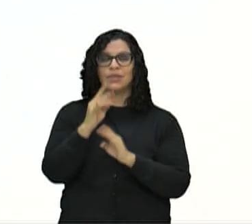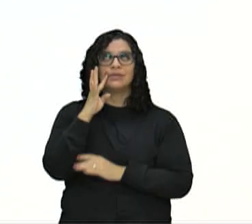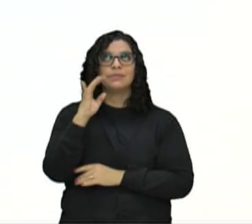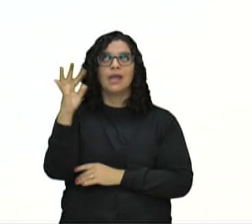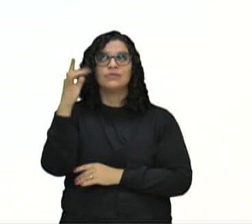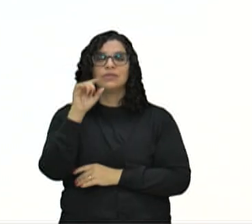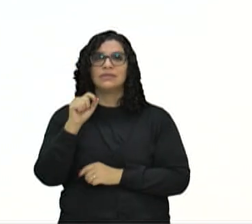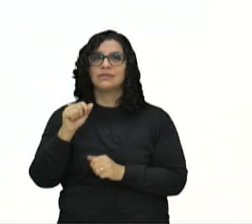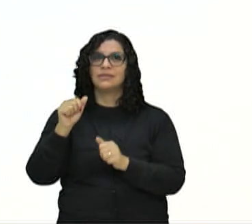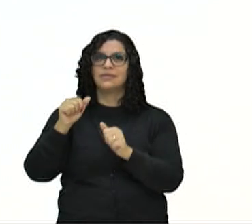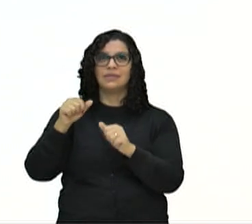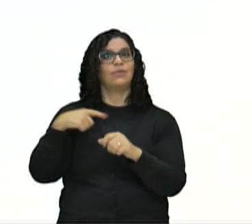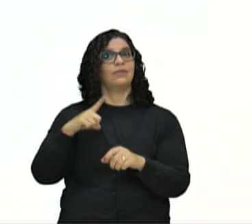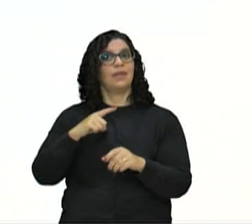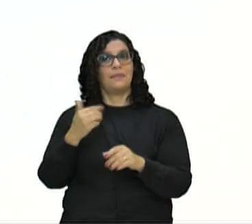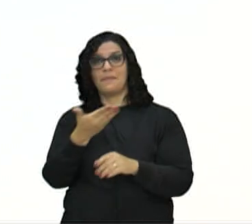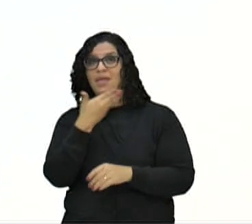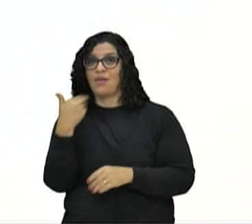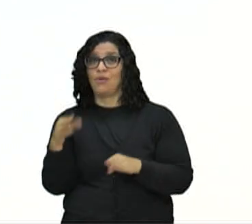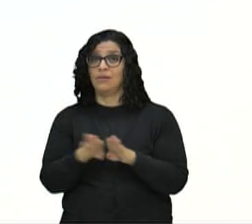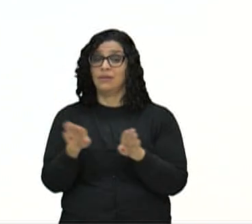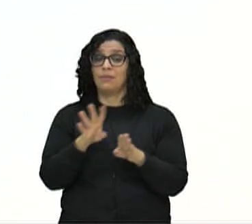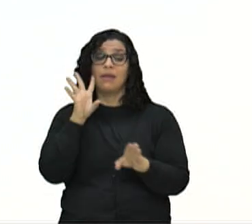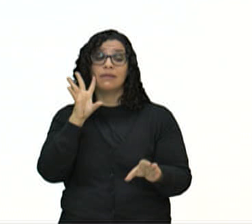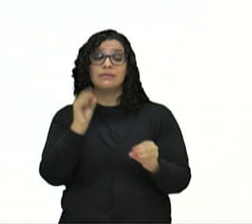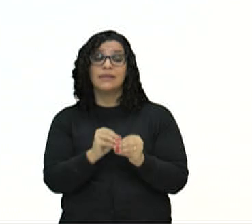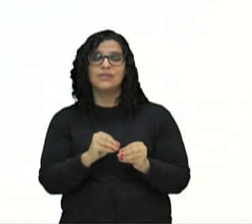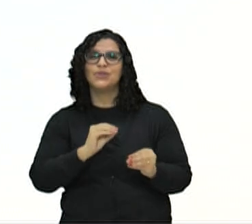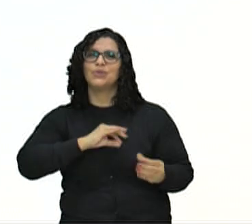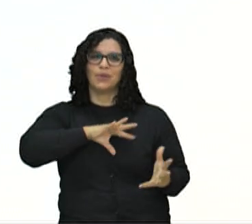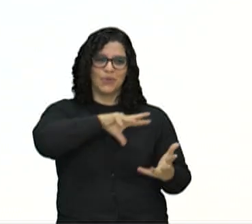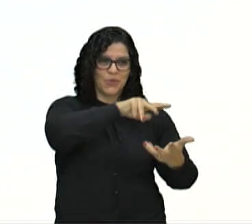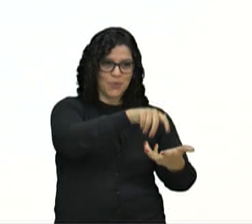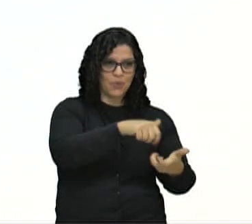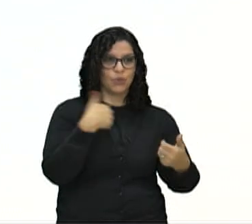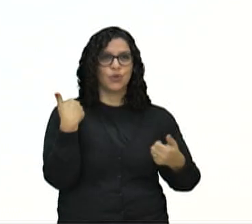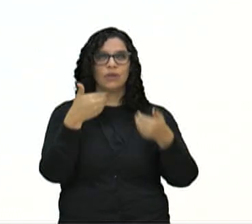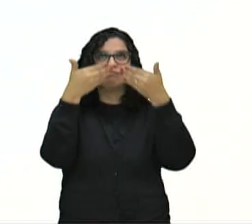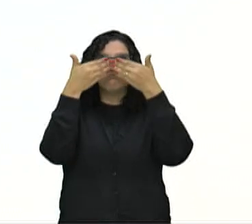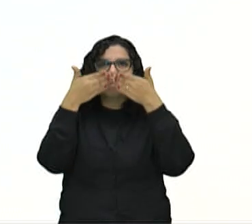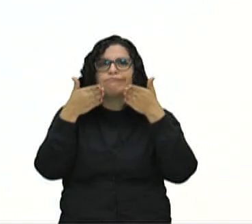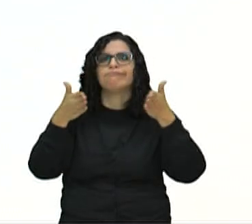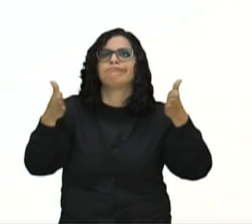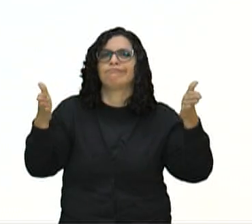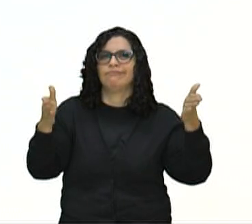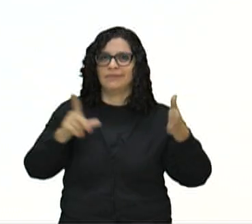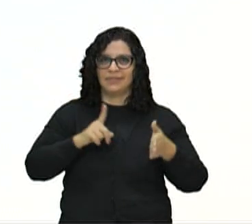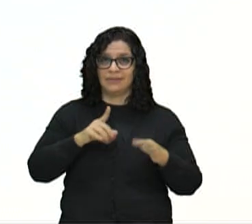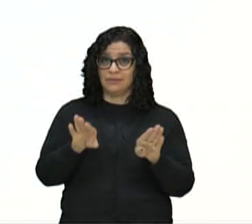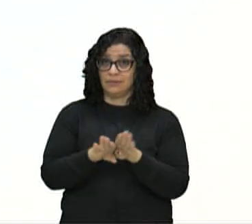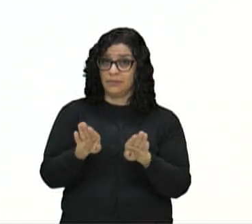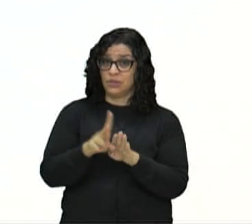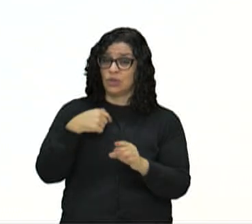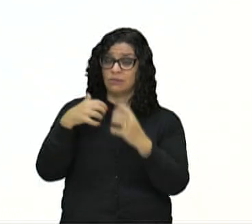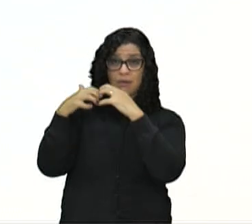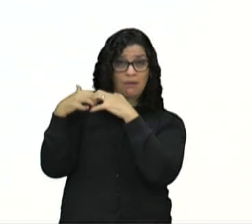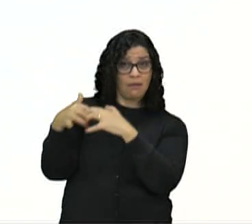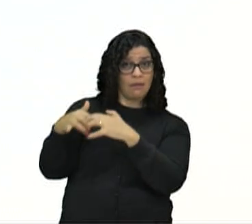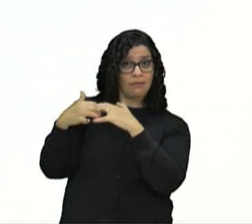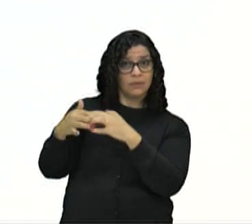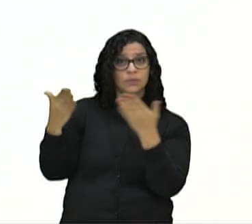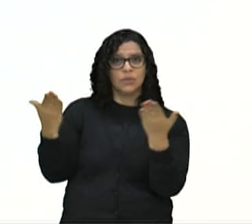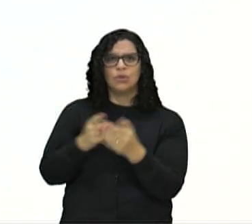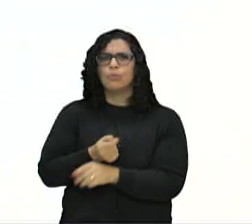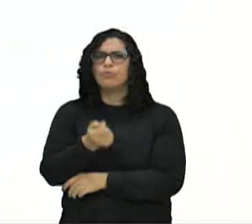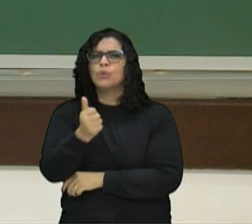imaginação e nos faz compreender melhor o mundo, ampliando os nossos horizontes. Também refletimos